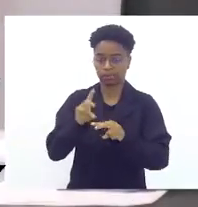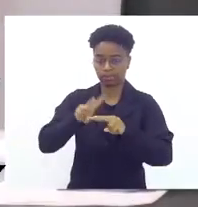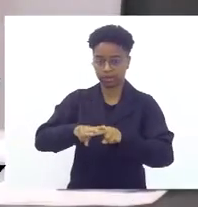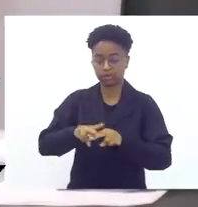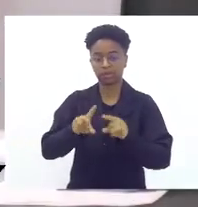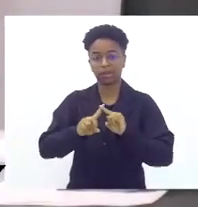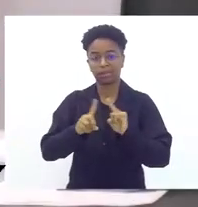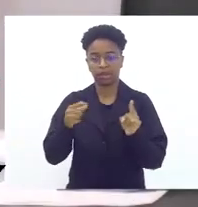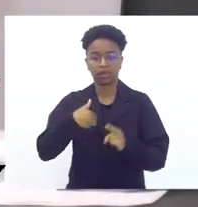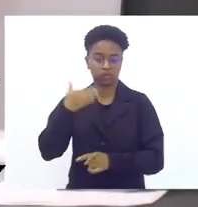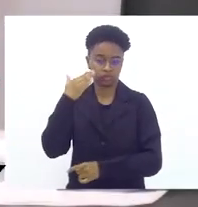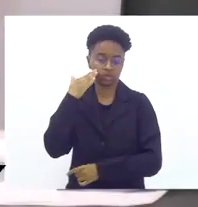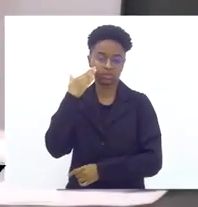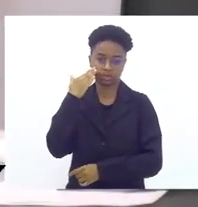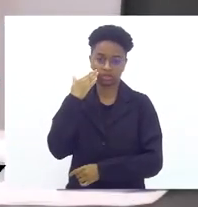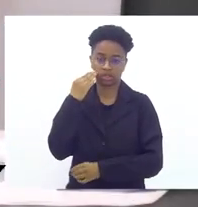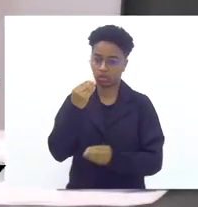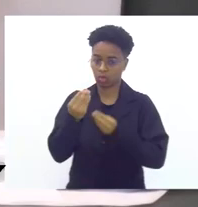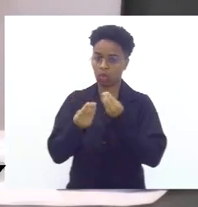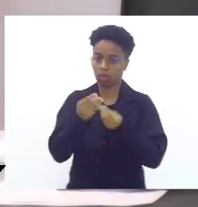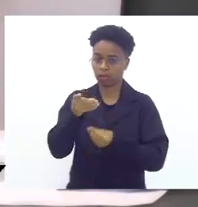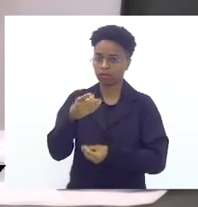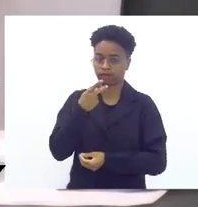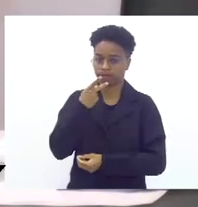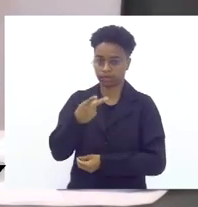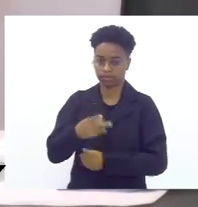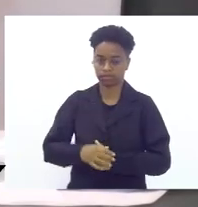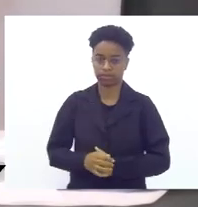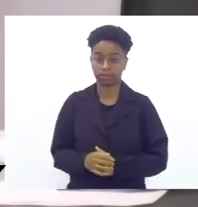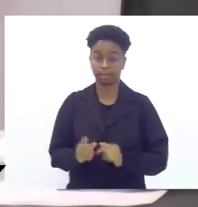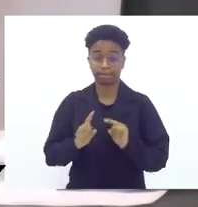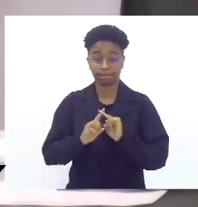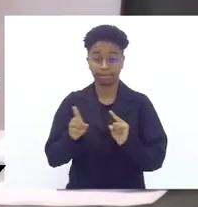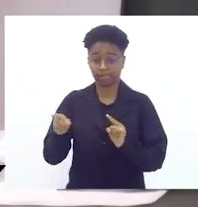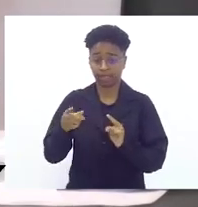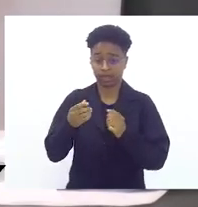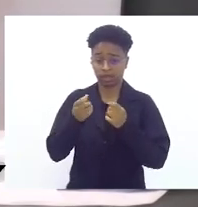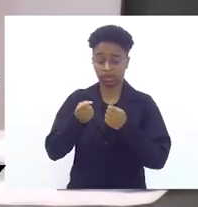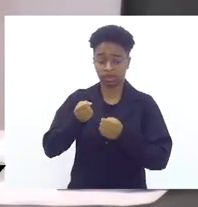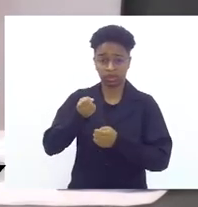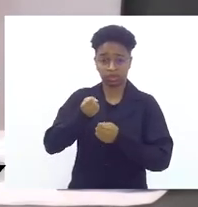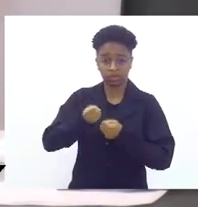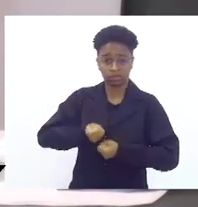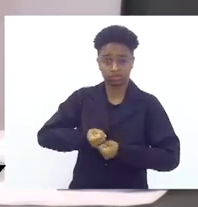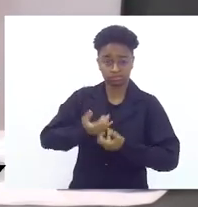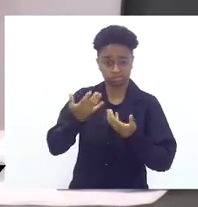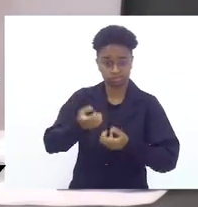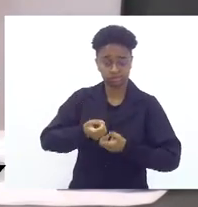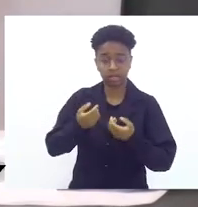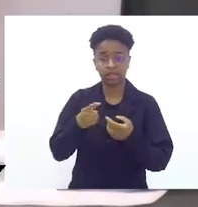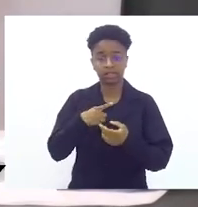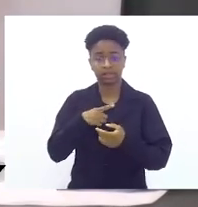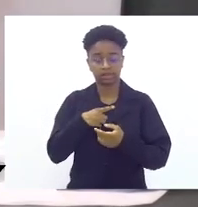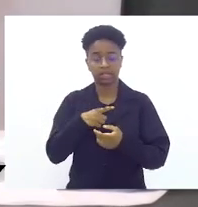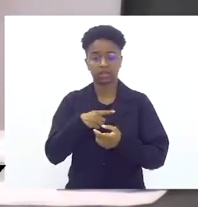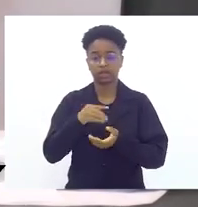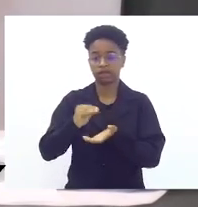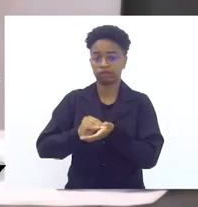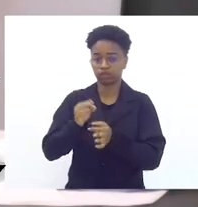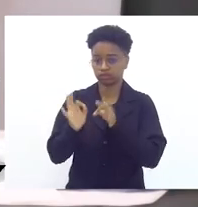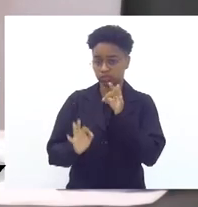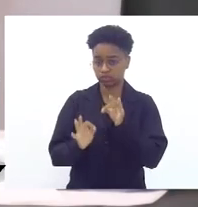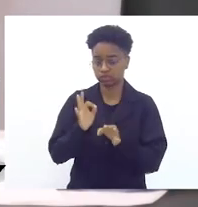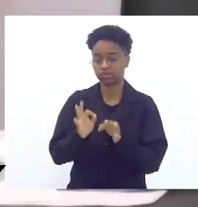exatamente sei exatamente o que você tá falando aliás Esse testemunho dele além da Injustiça deputada